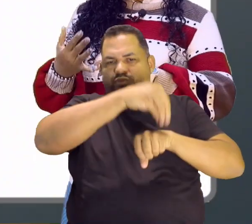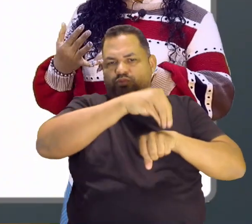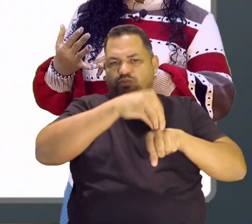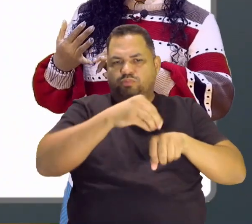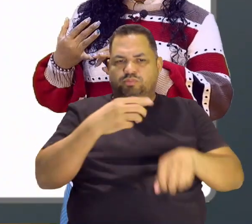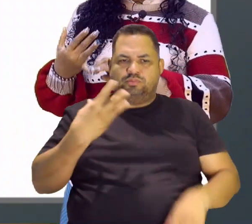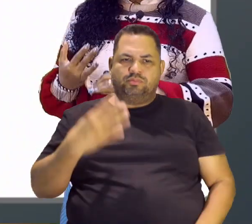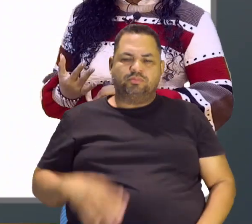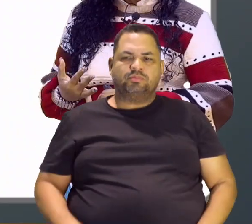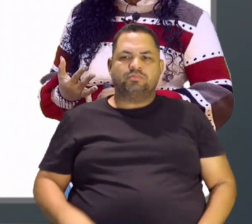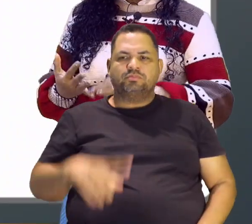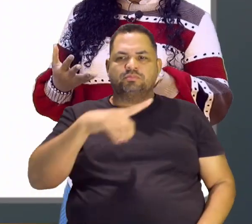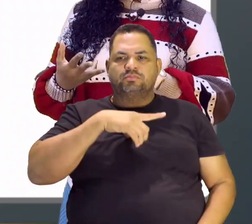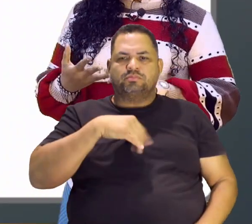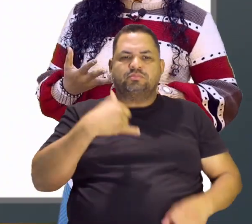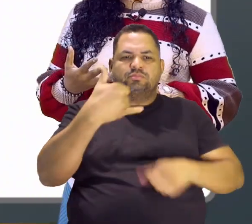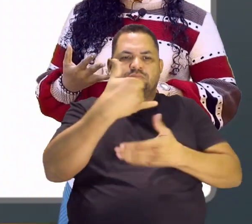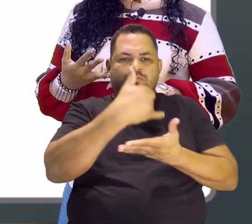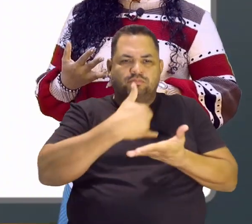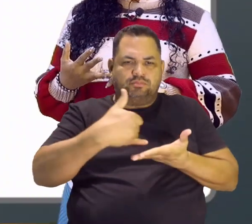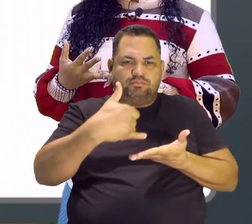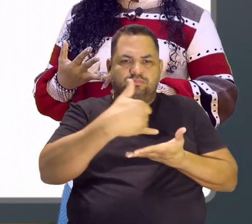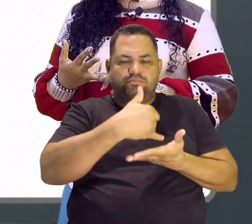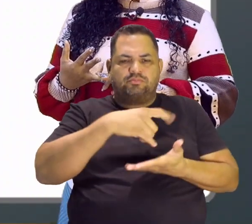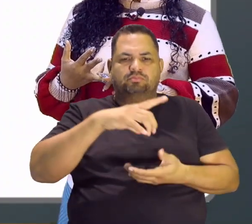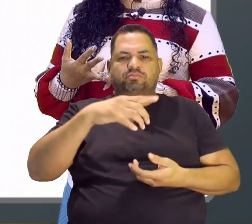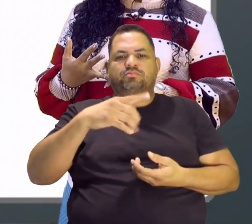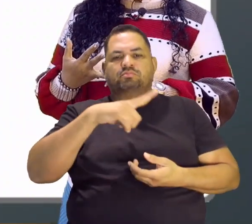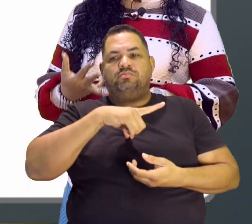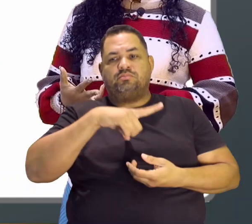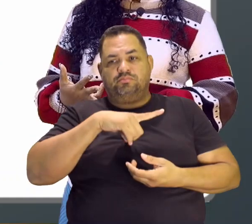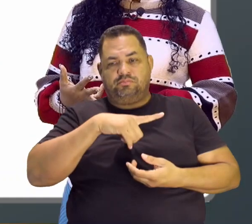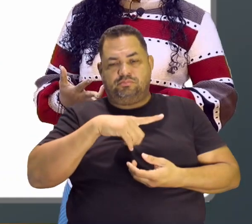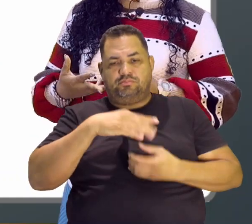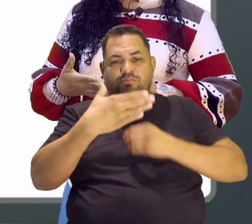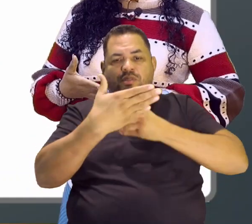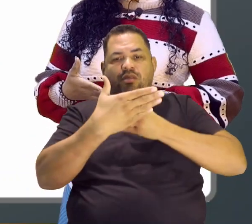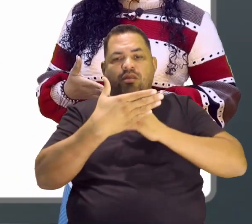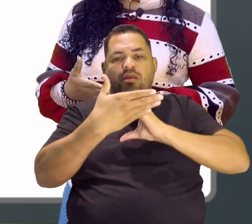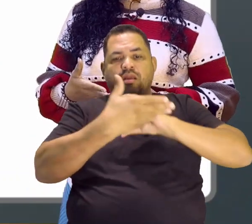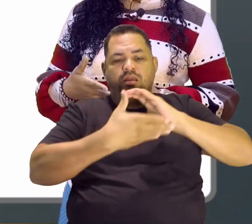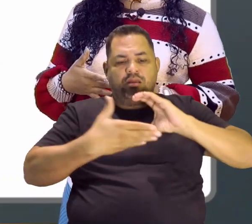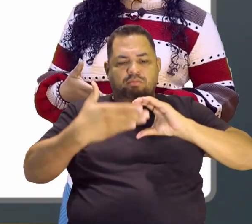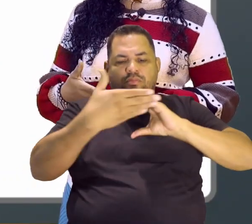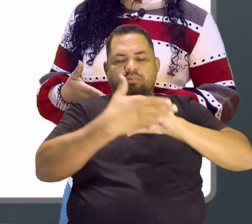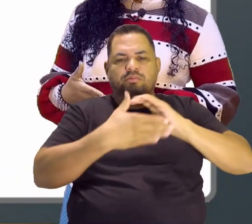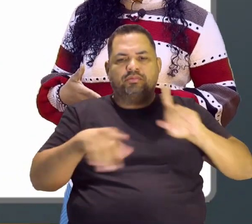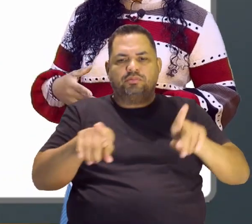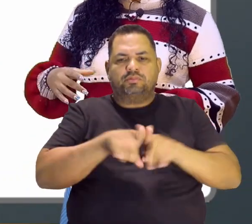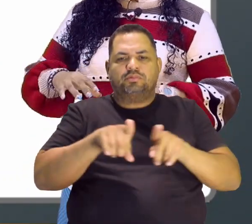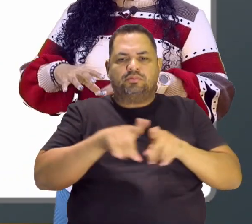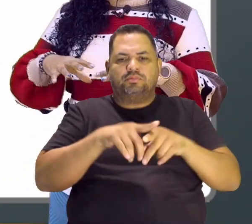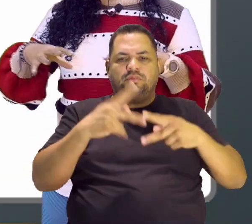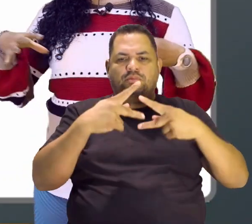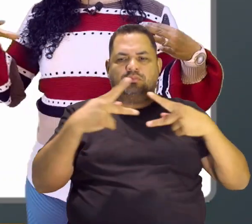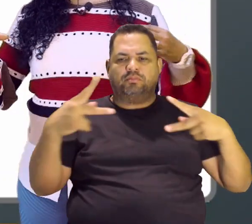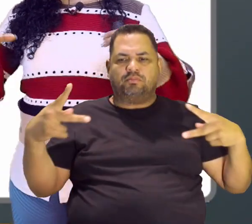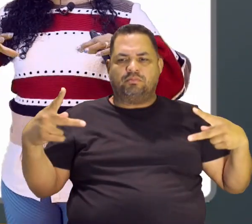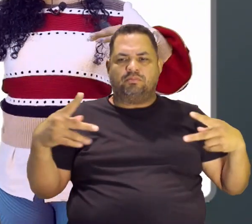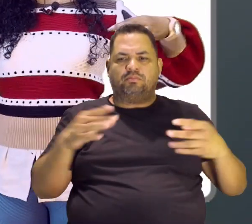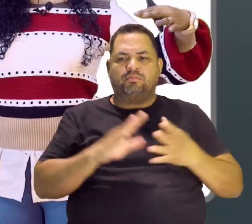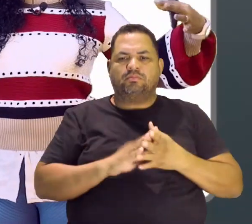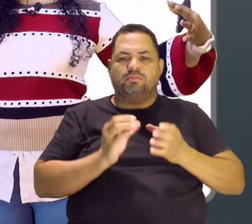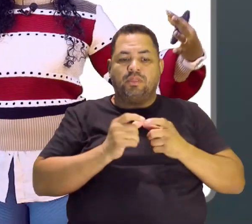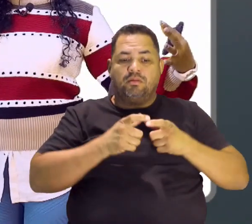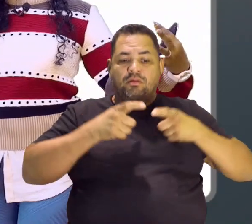aí, de novo, gorduras, nós temos aí carboidratos e nós temos também aí proteínas. Então, esses são macros,